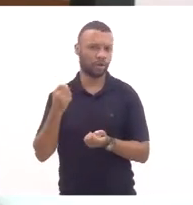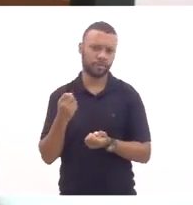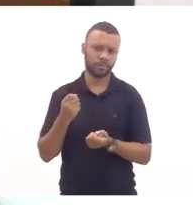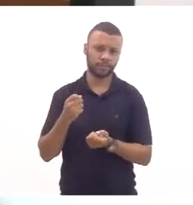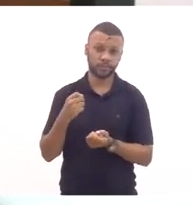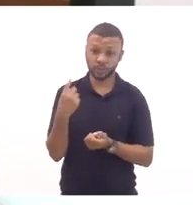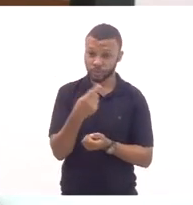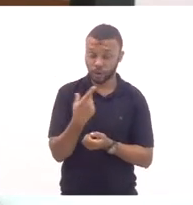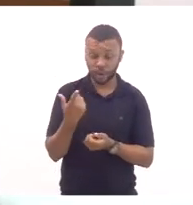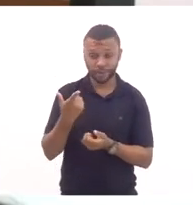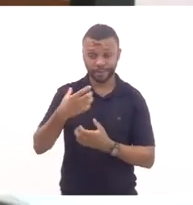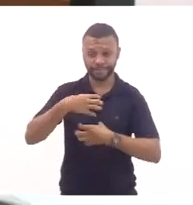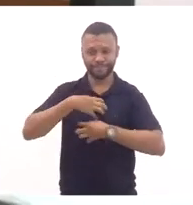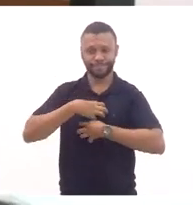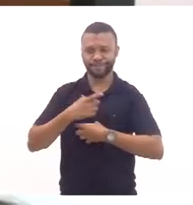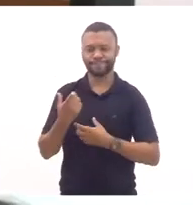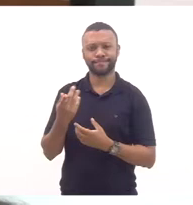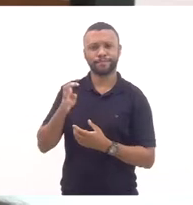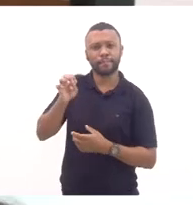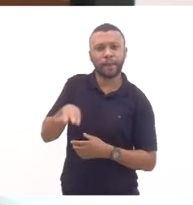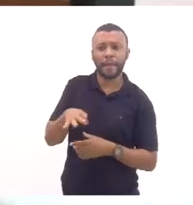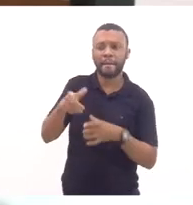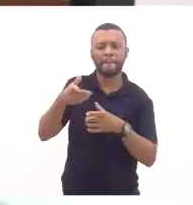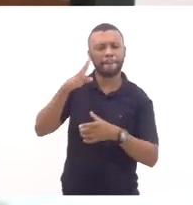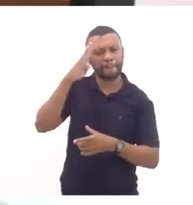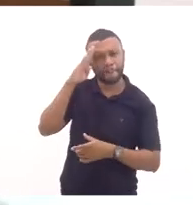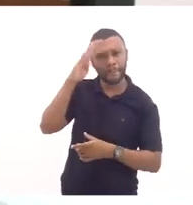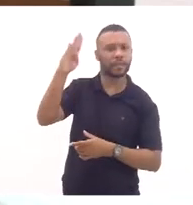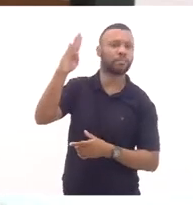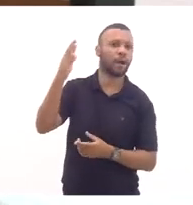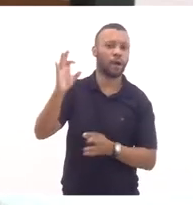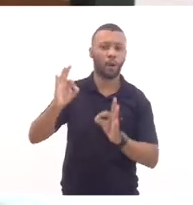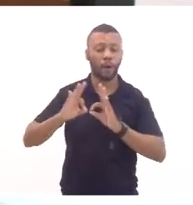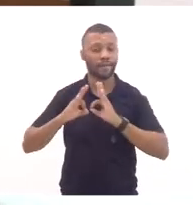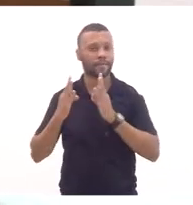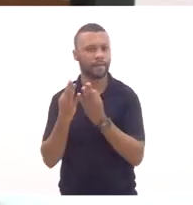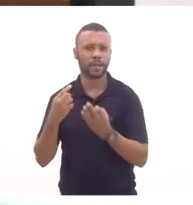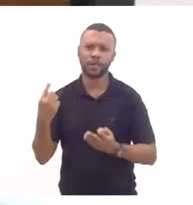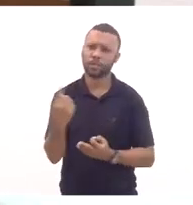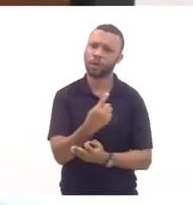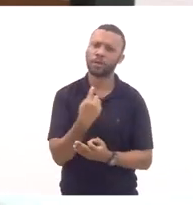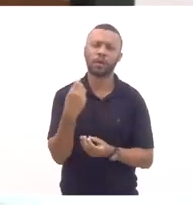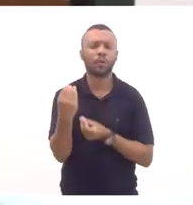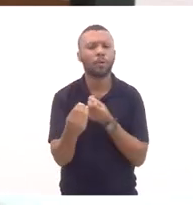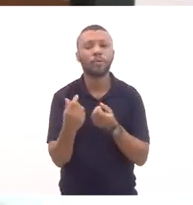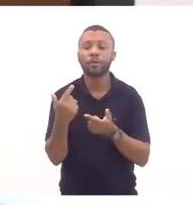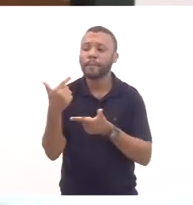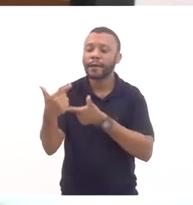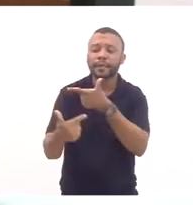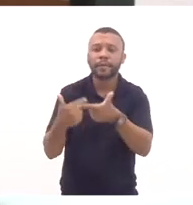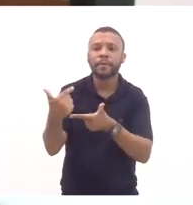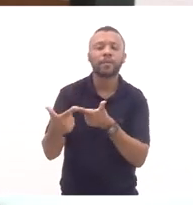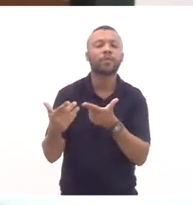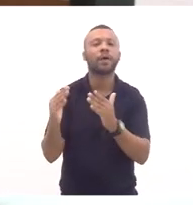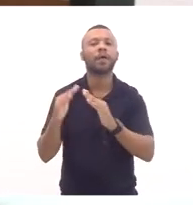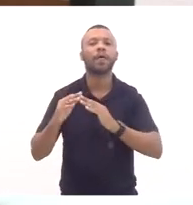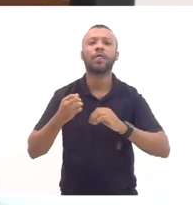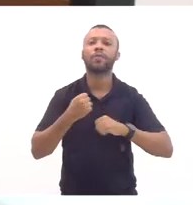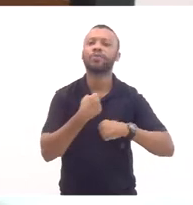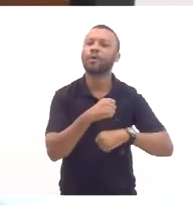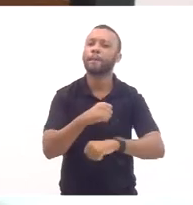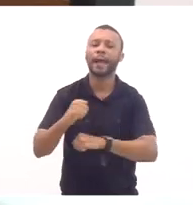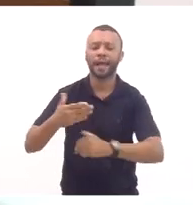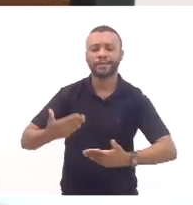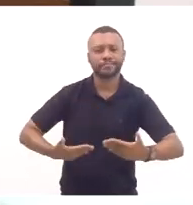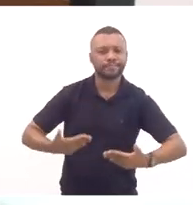nossos bens maiores, a nossa família, como que uma trabalhadora doméstica vai sobreviver